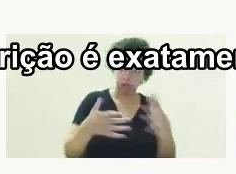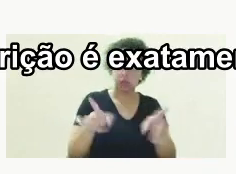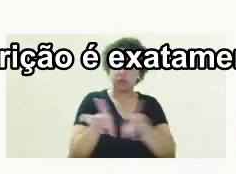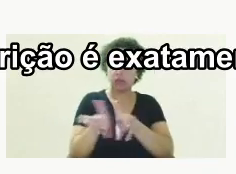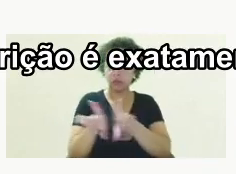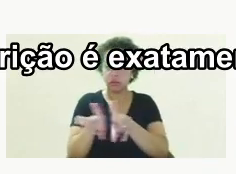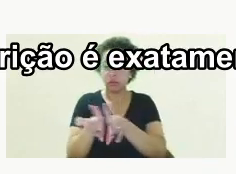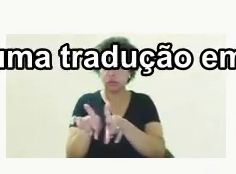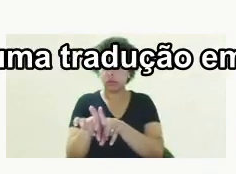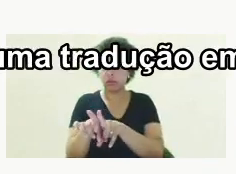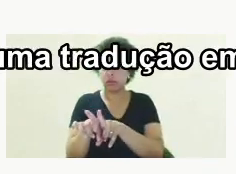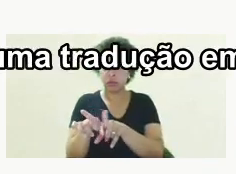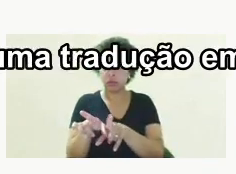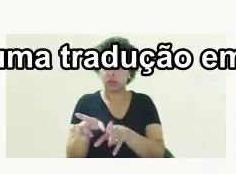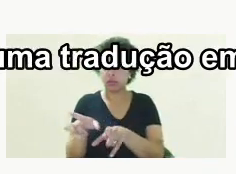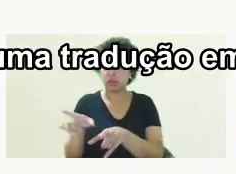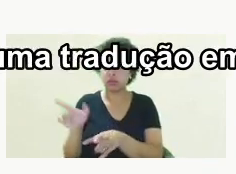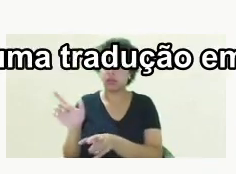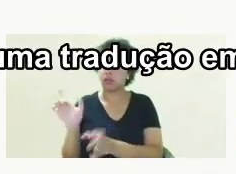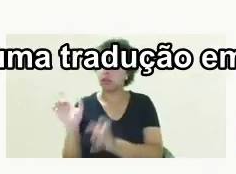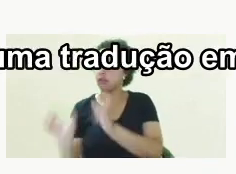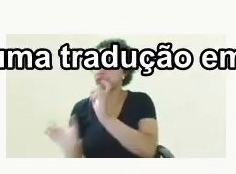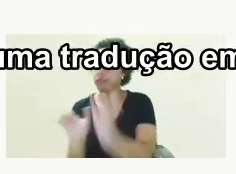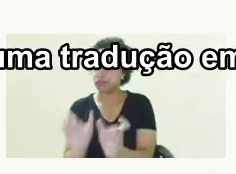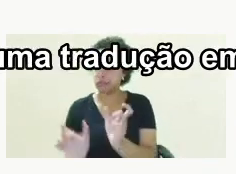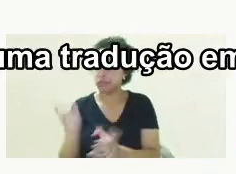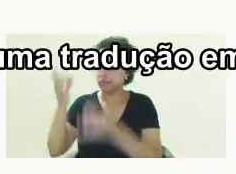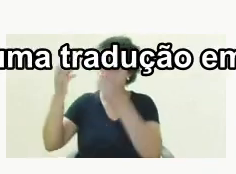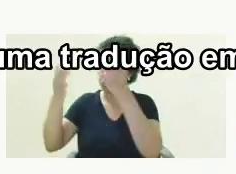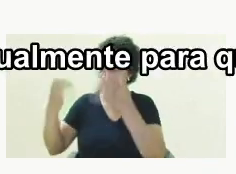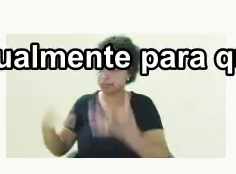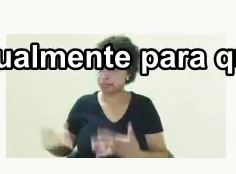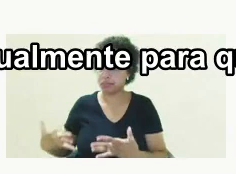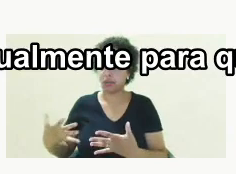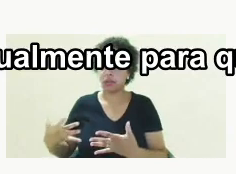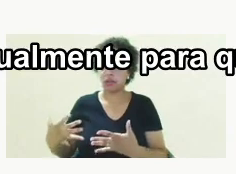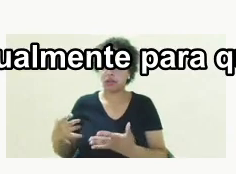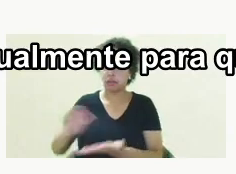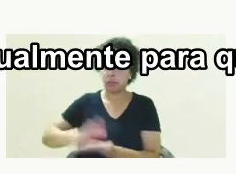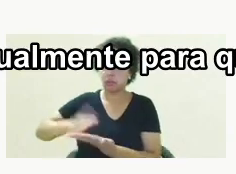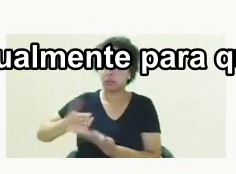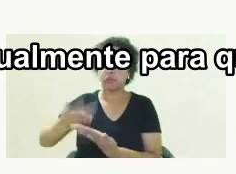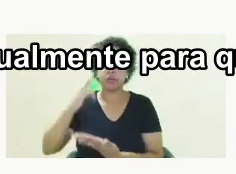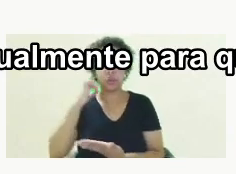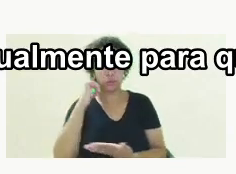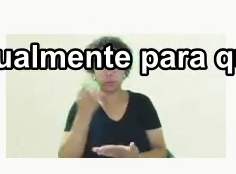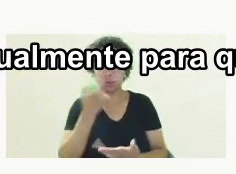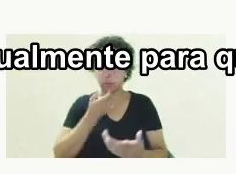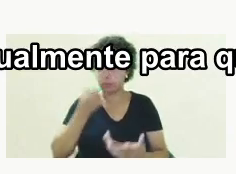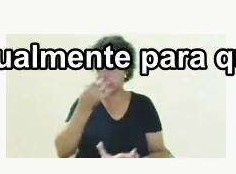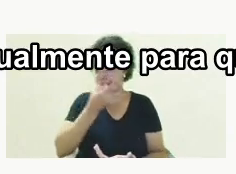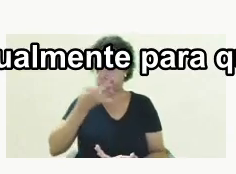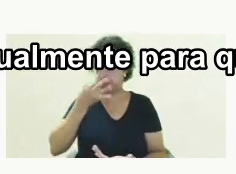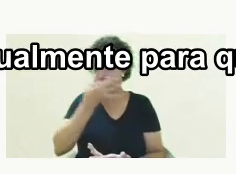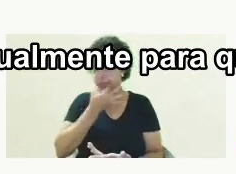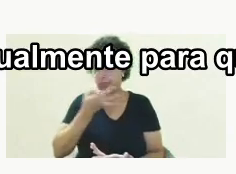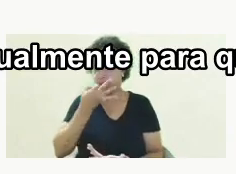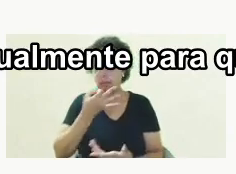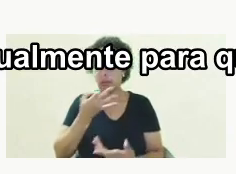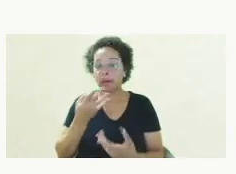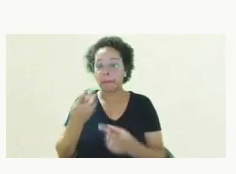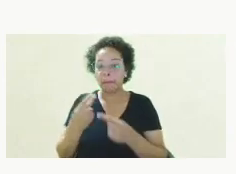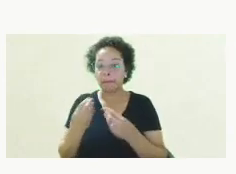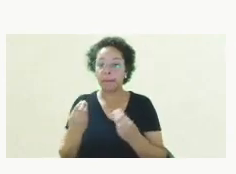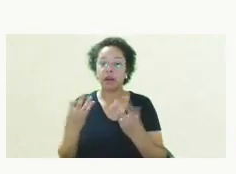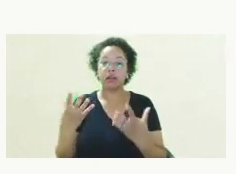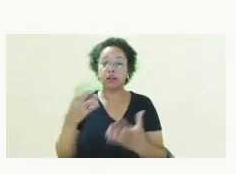a audiodescrição é exatamente isso. Então, fazer uma tradução em áudio, descrevendo o que tem visualmente para que todos possam